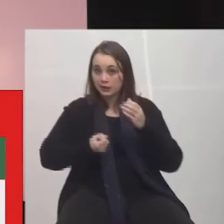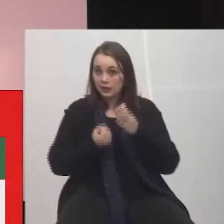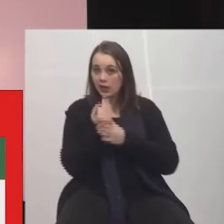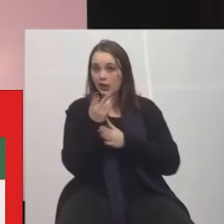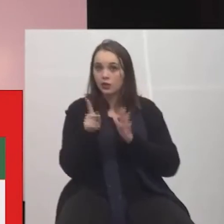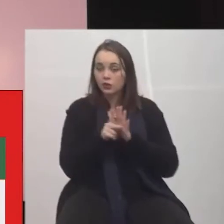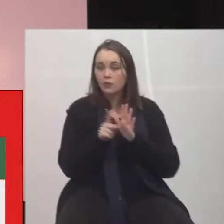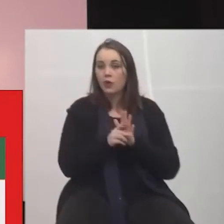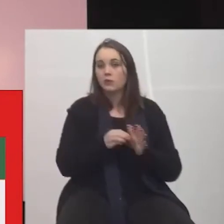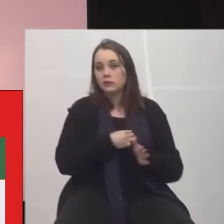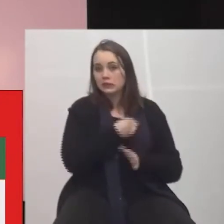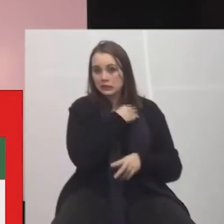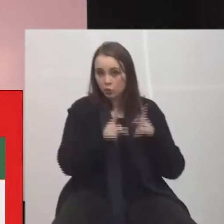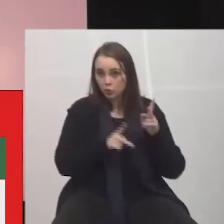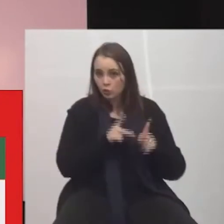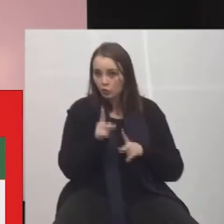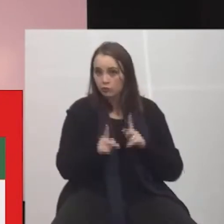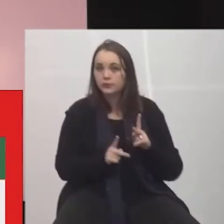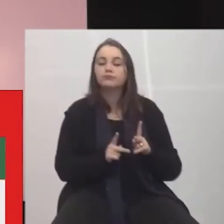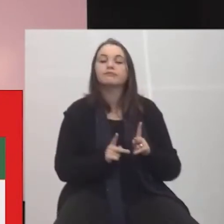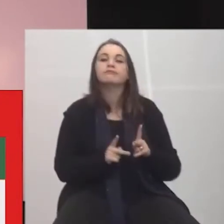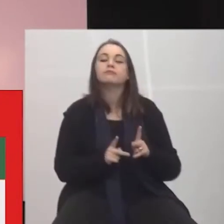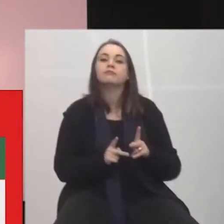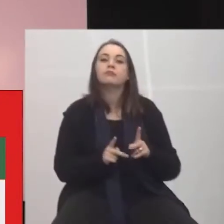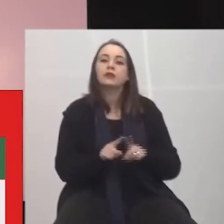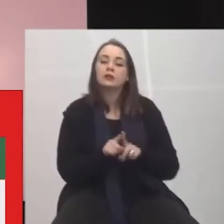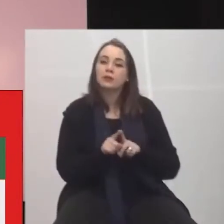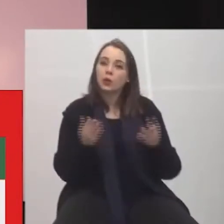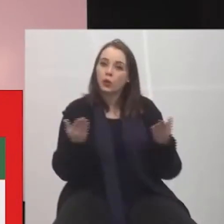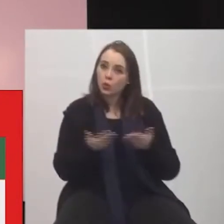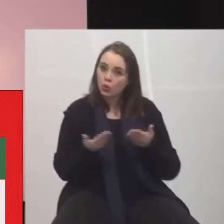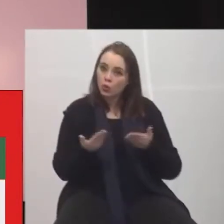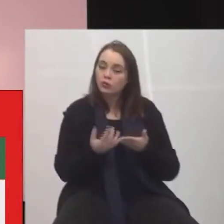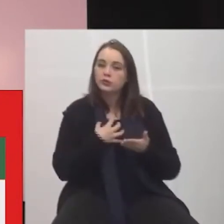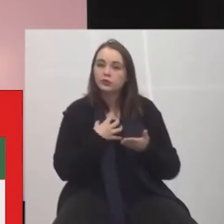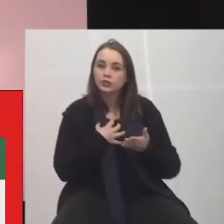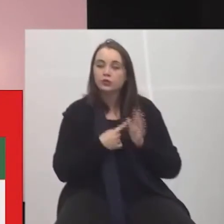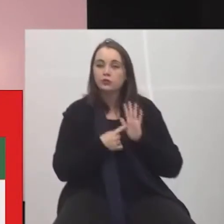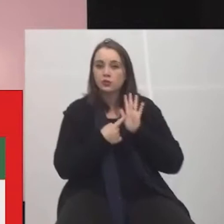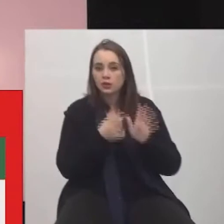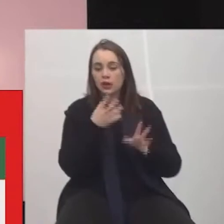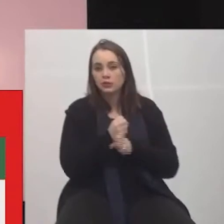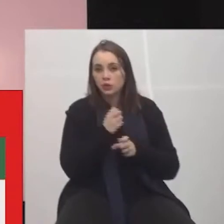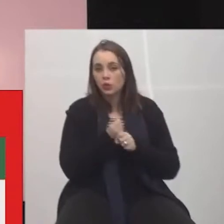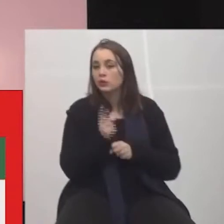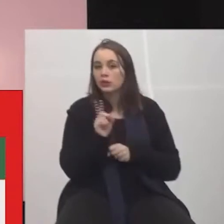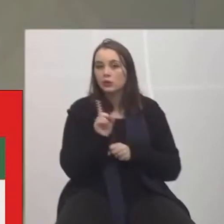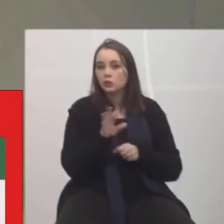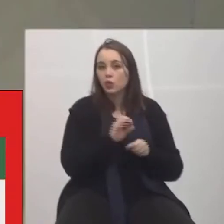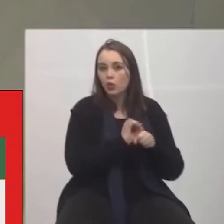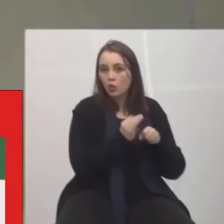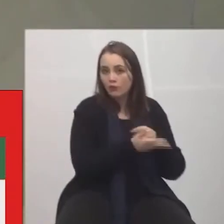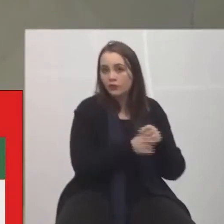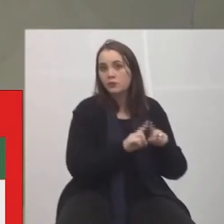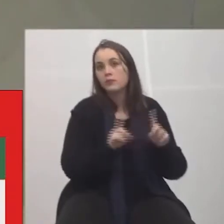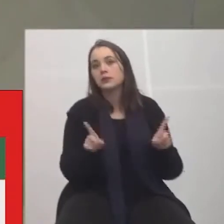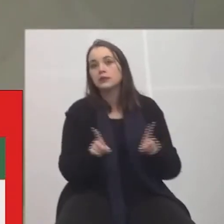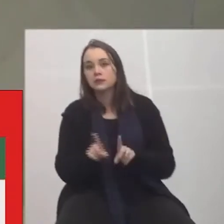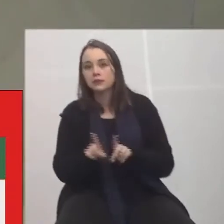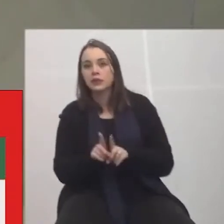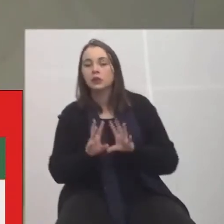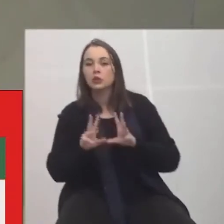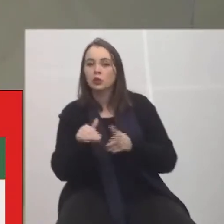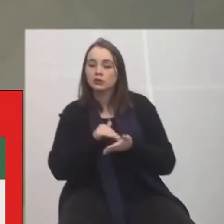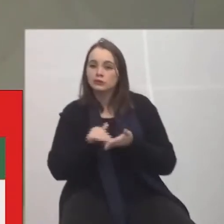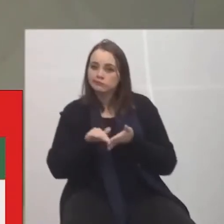Ministério Público. E também hoje aqui também é uma forma de prestação de contas, não só da Covid, mas